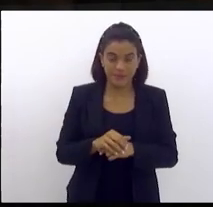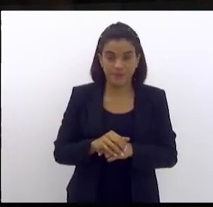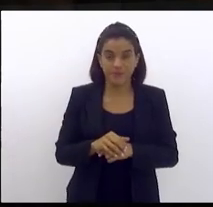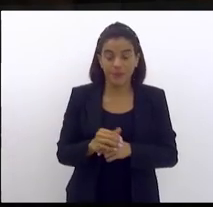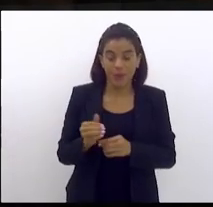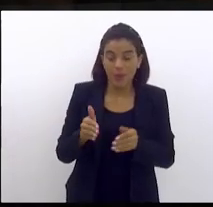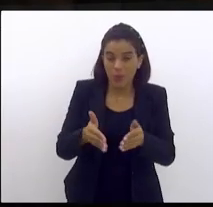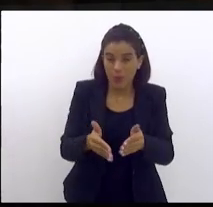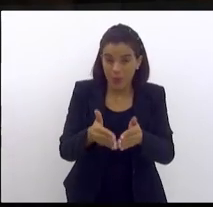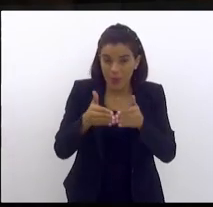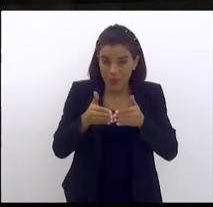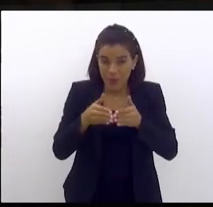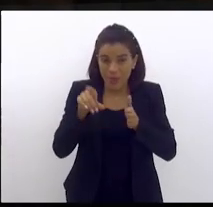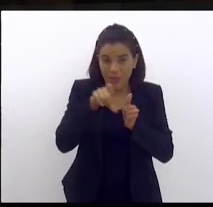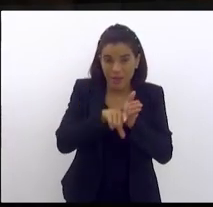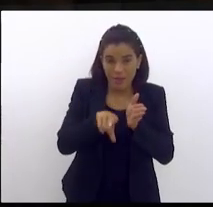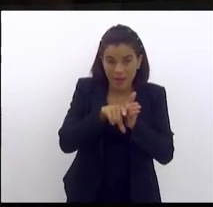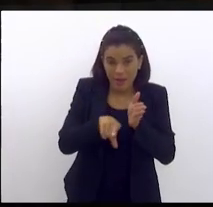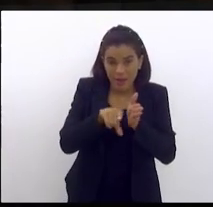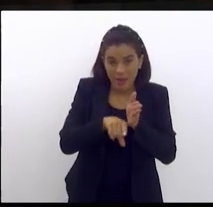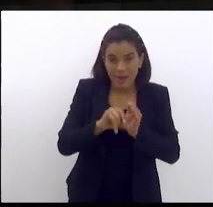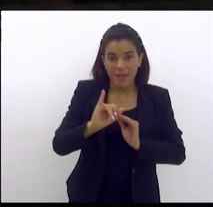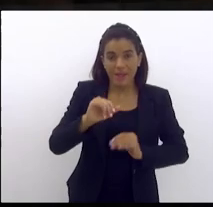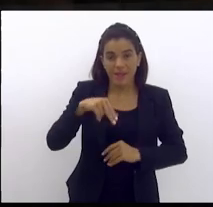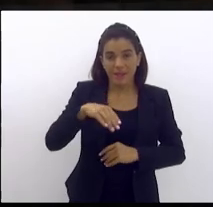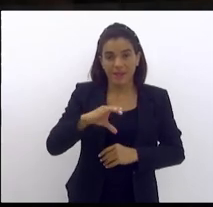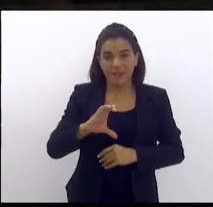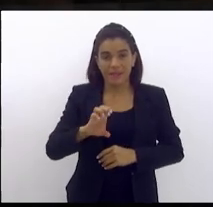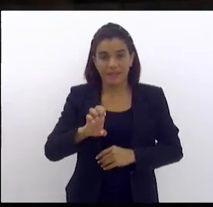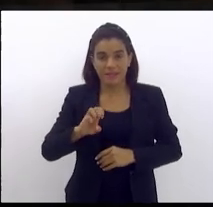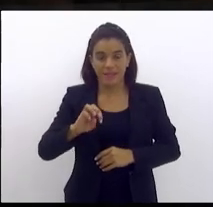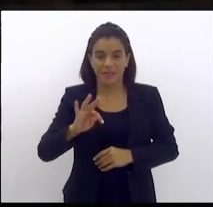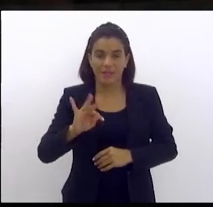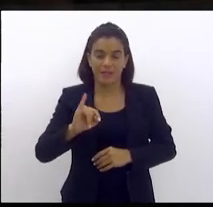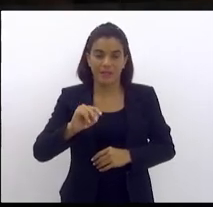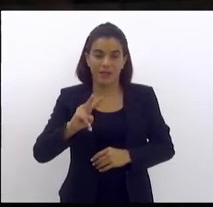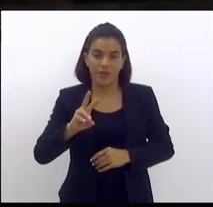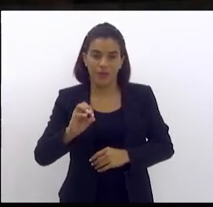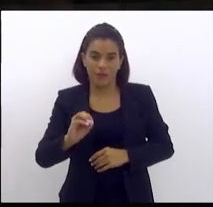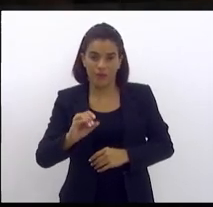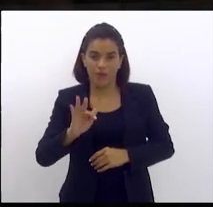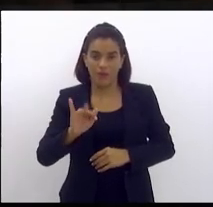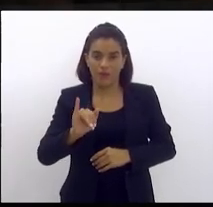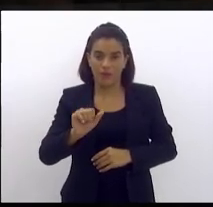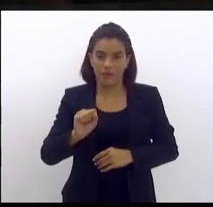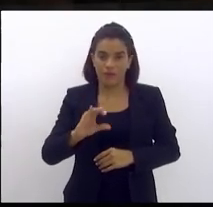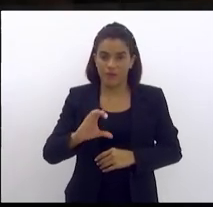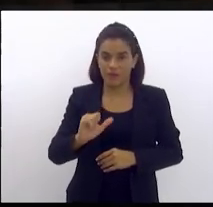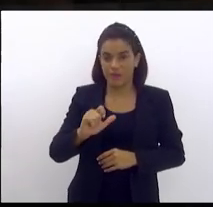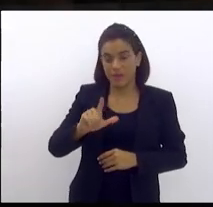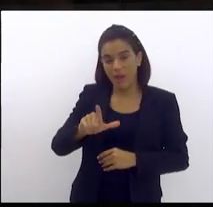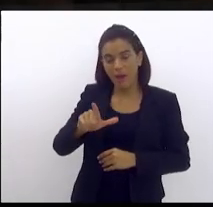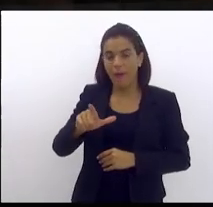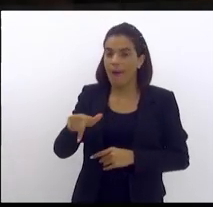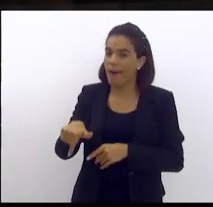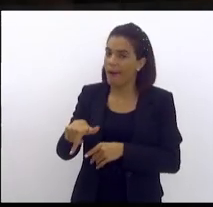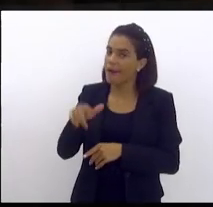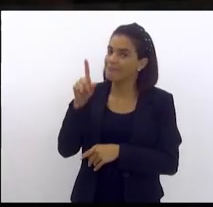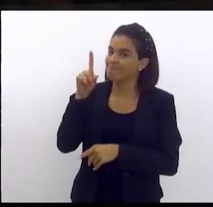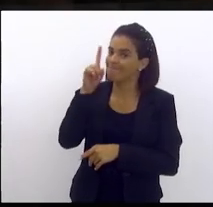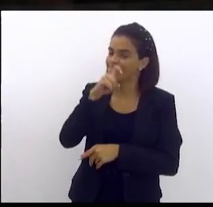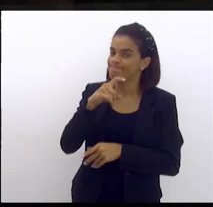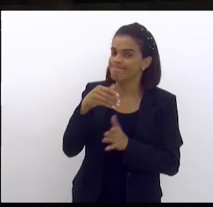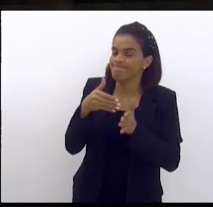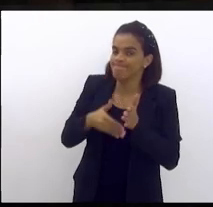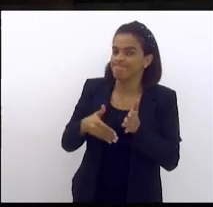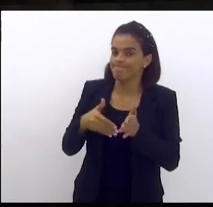fiscal é um garrote Vil no pescoço do Estado do Rio de Janeiro